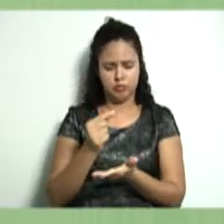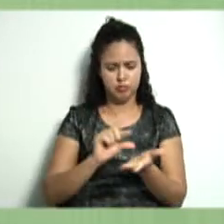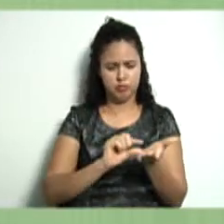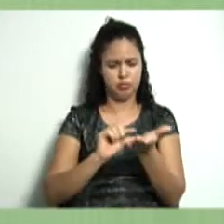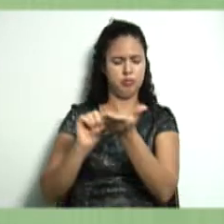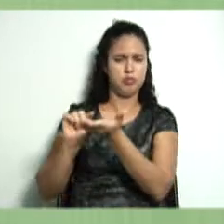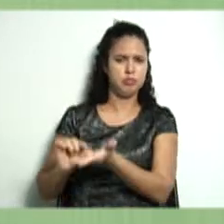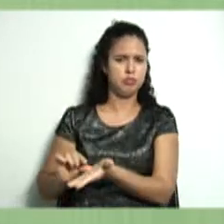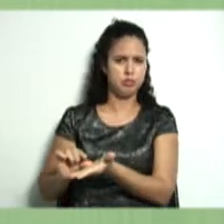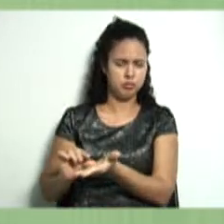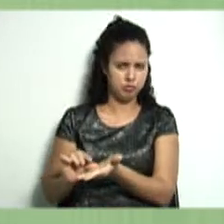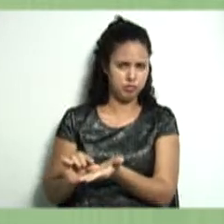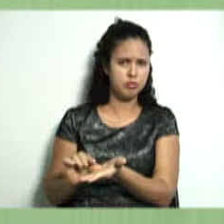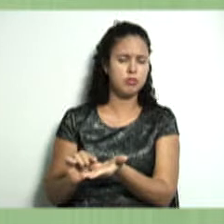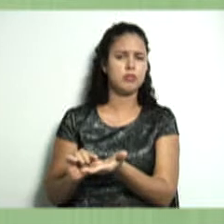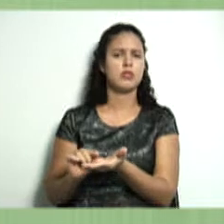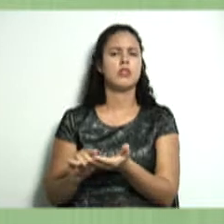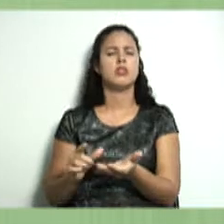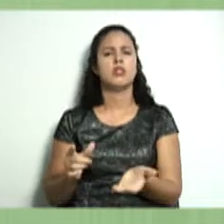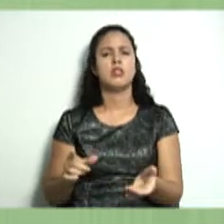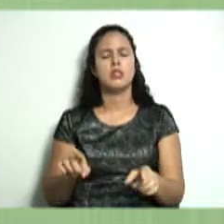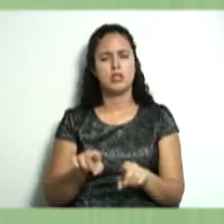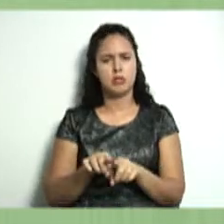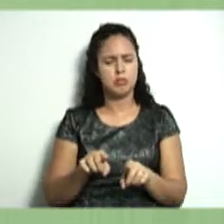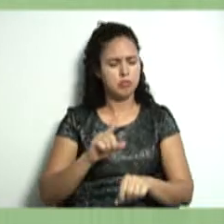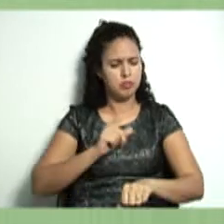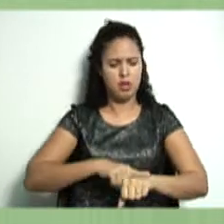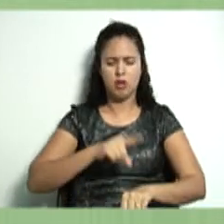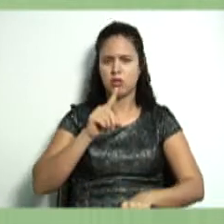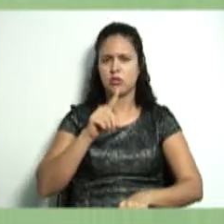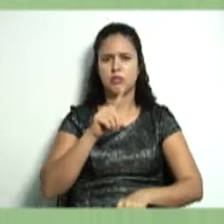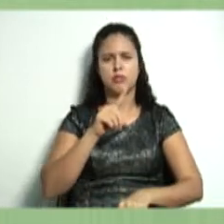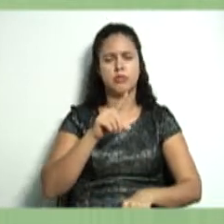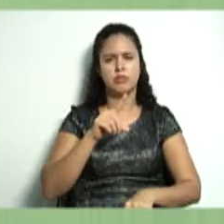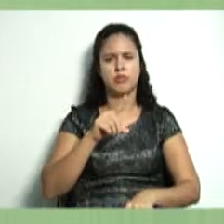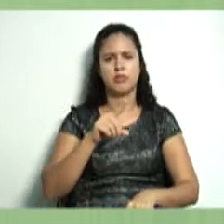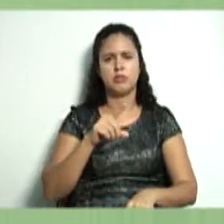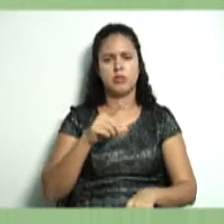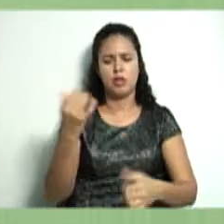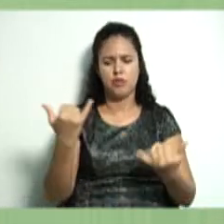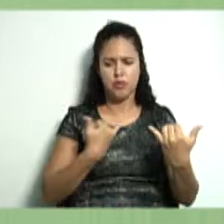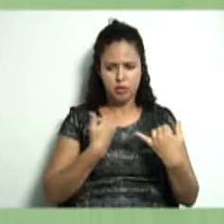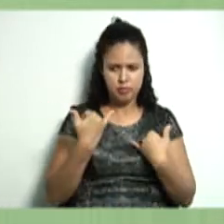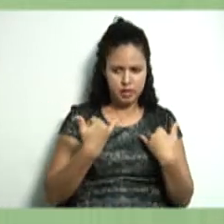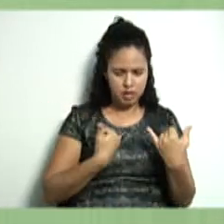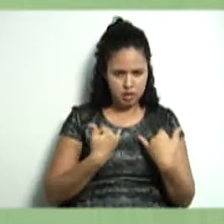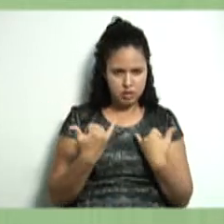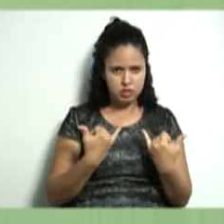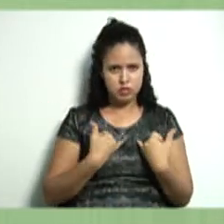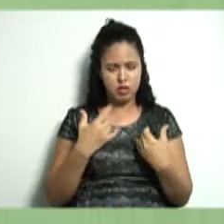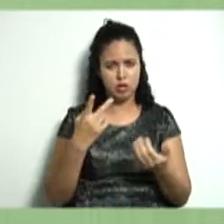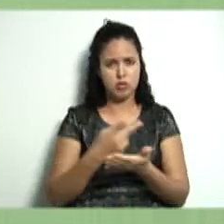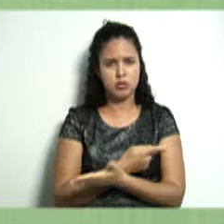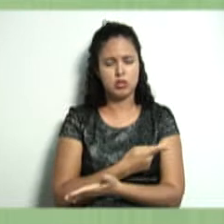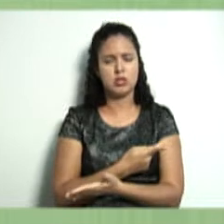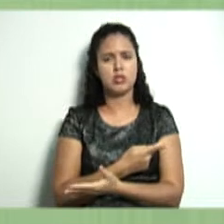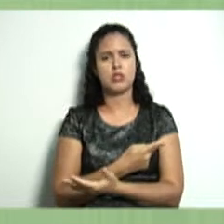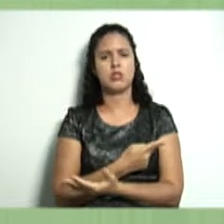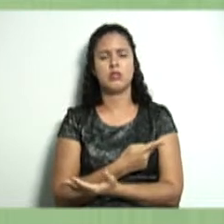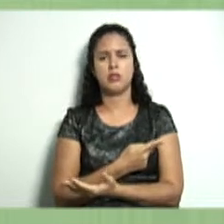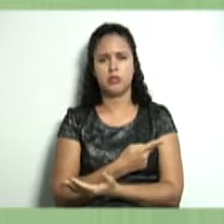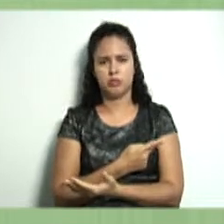ele investiu, gente, quando entrou, imediatamente, assim que informado da situação, de